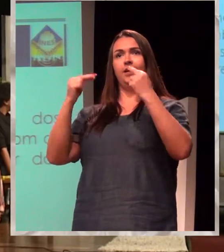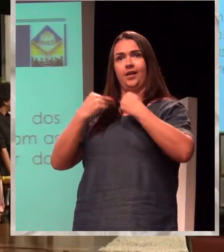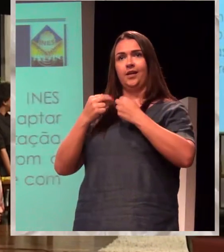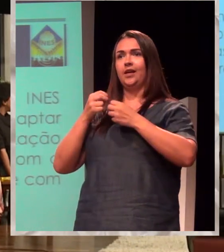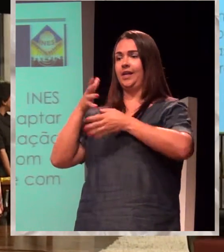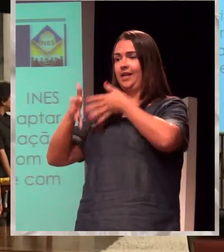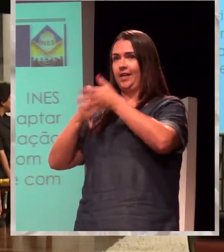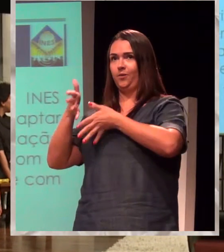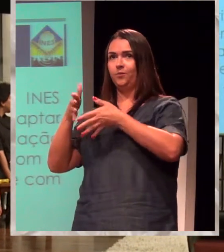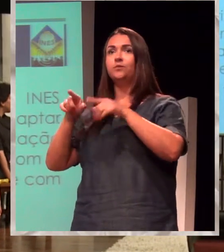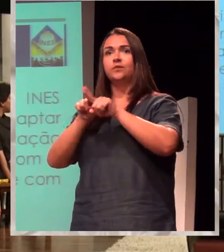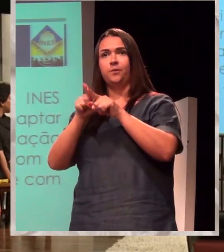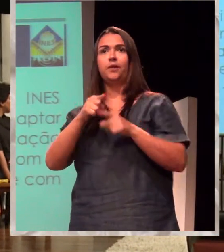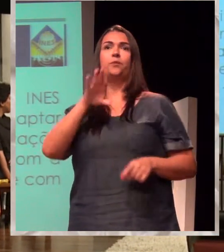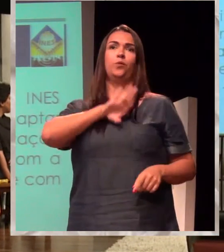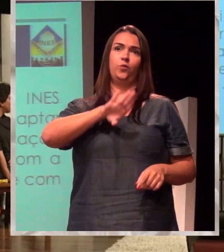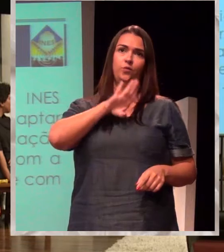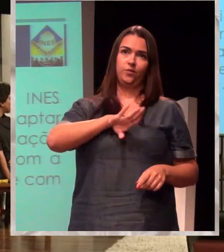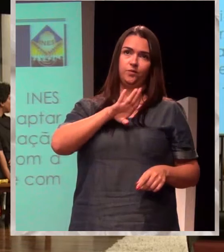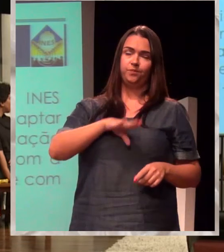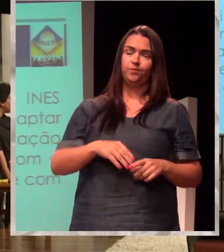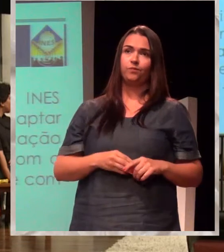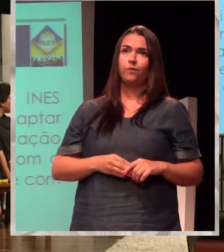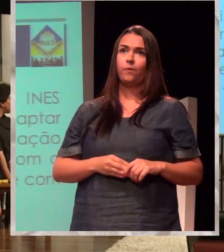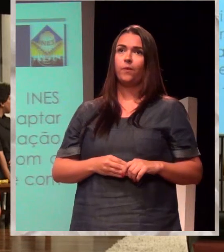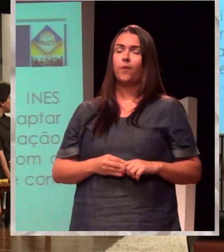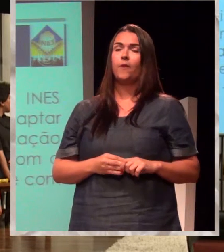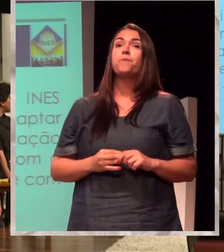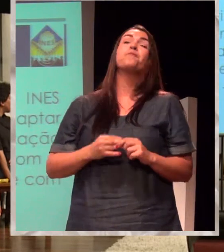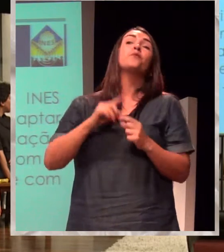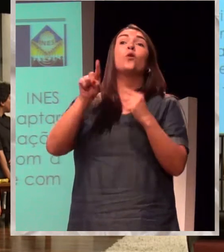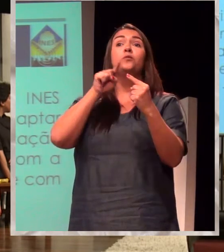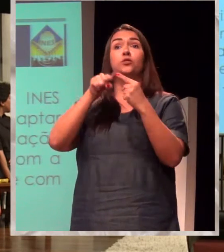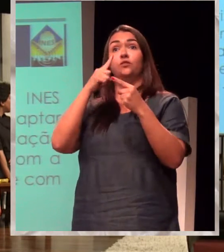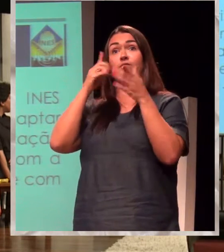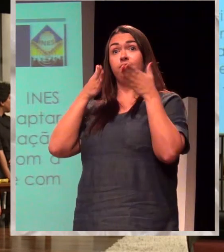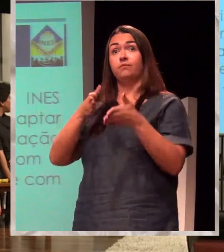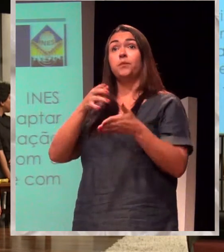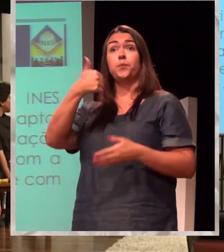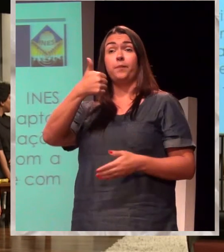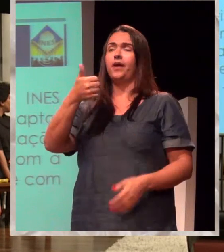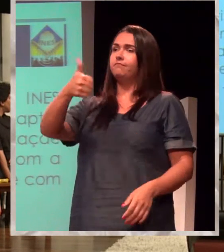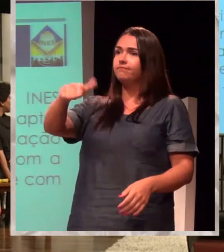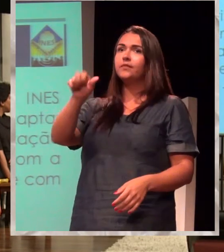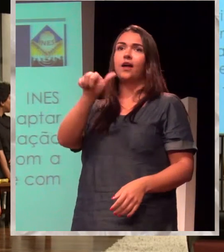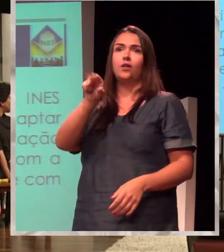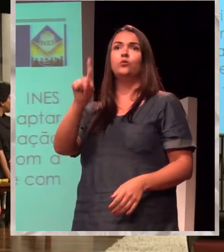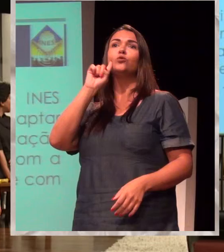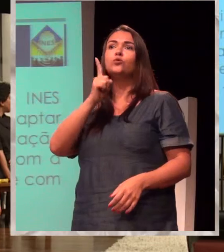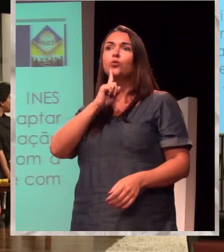Libras e português. E objetivos específicos seria, primeiro, entrevistar os alunos surdos, a fim